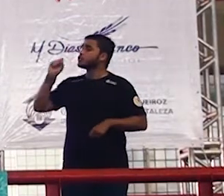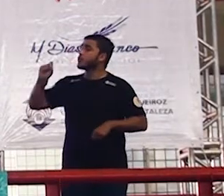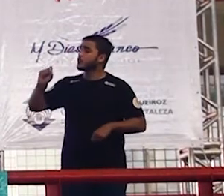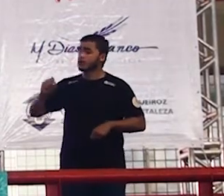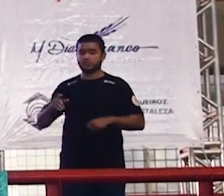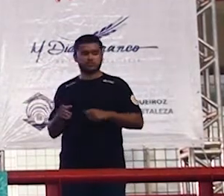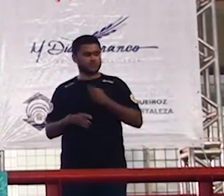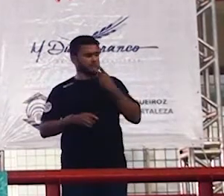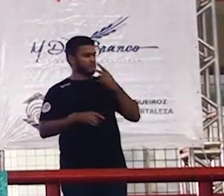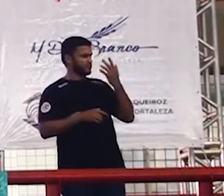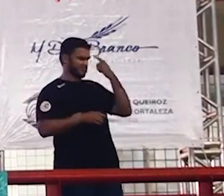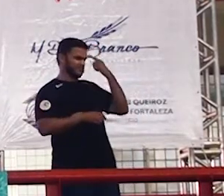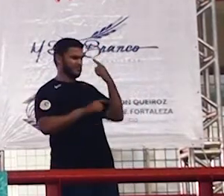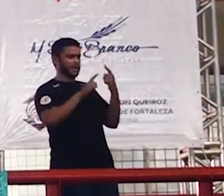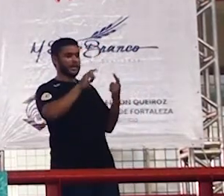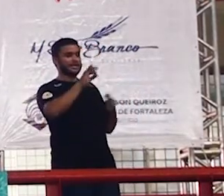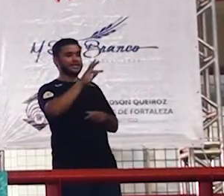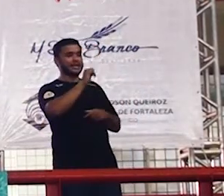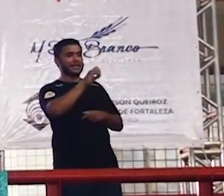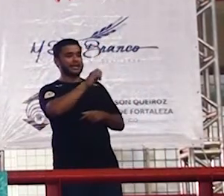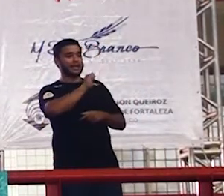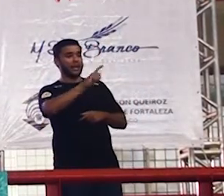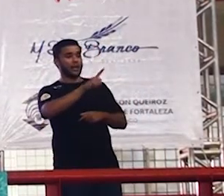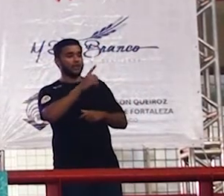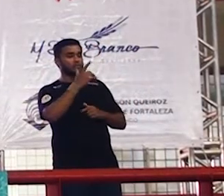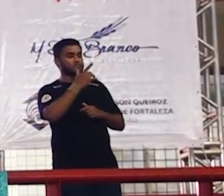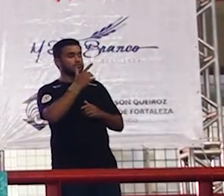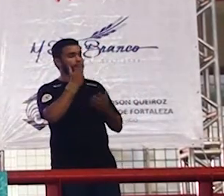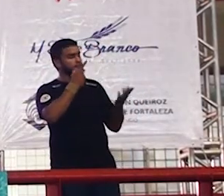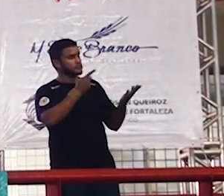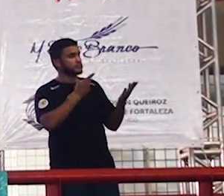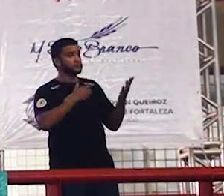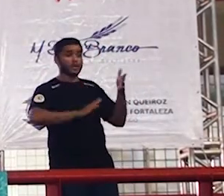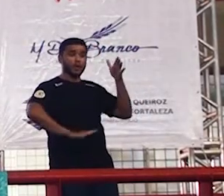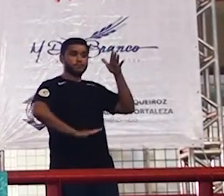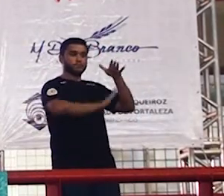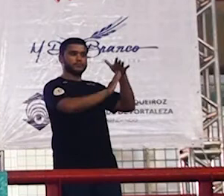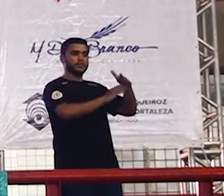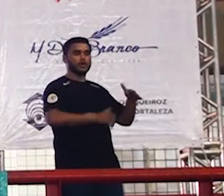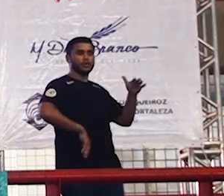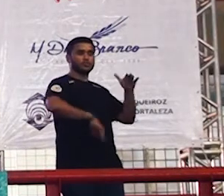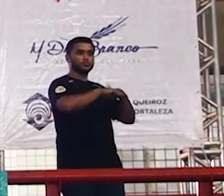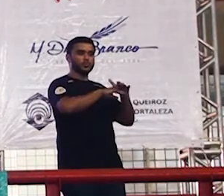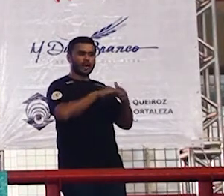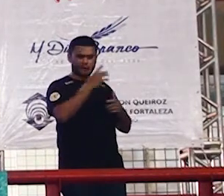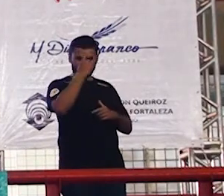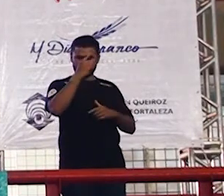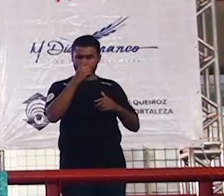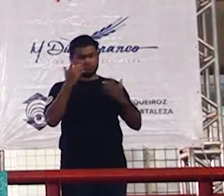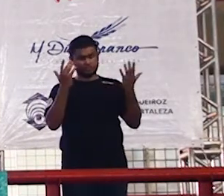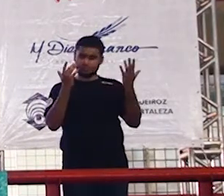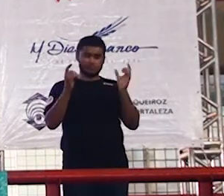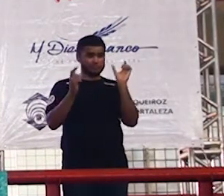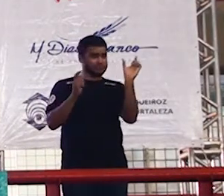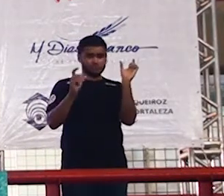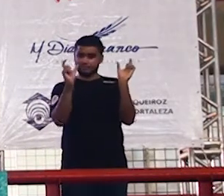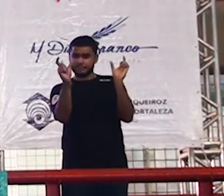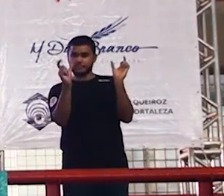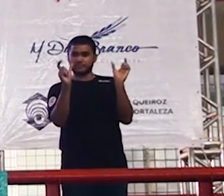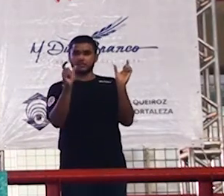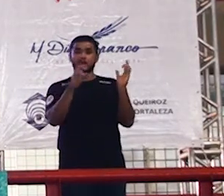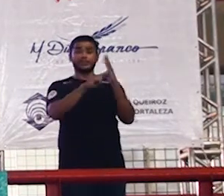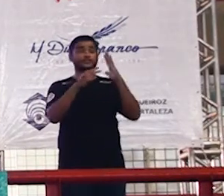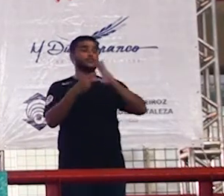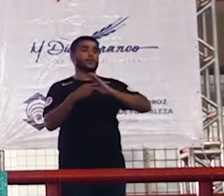entendeu no sentido literal, denotativo. E aí houve falha na comunicação. Se